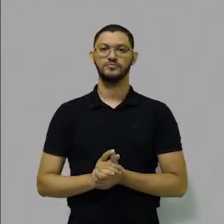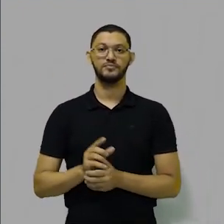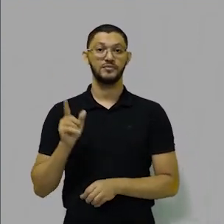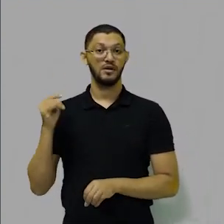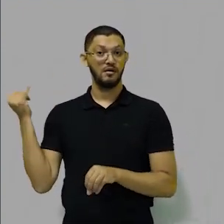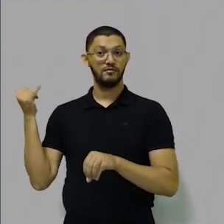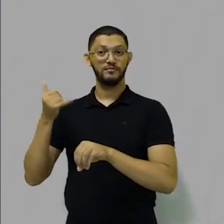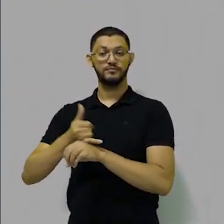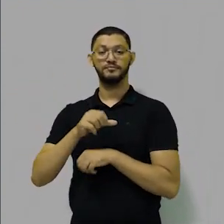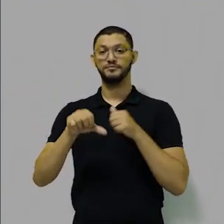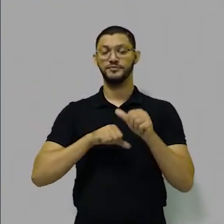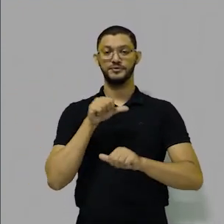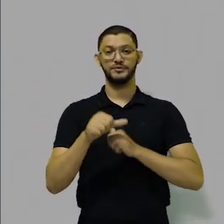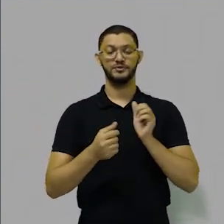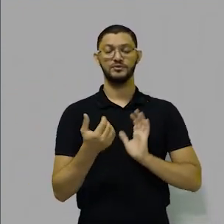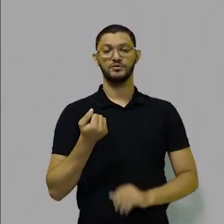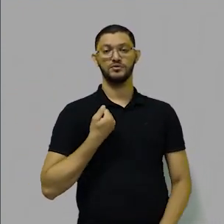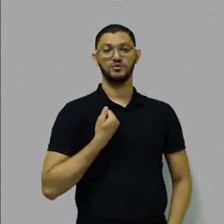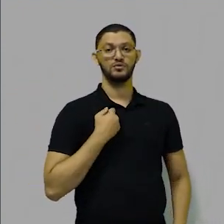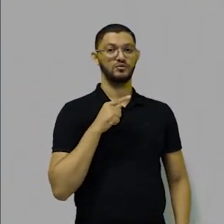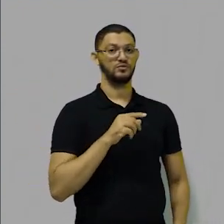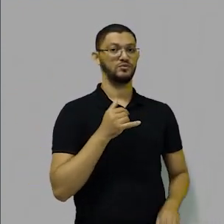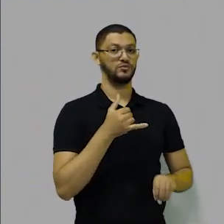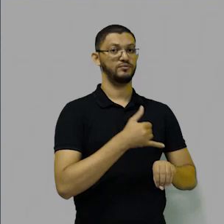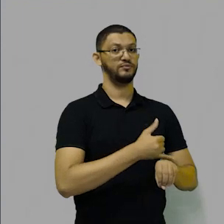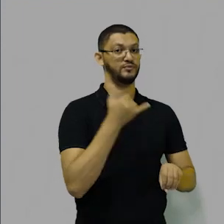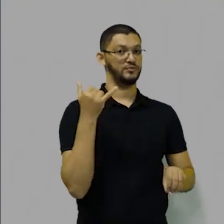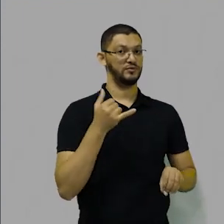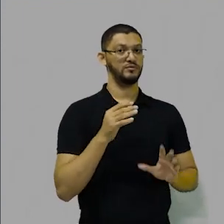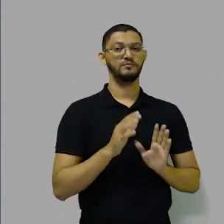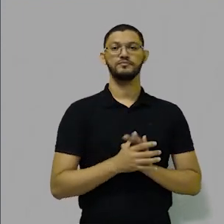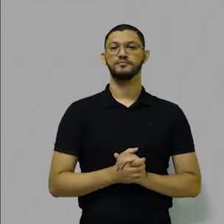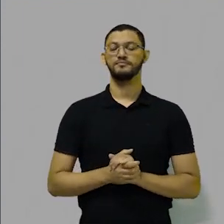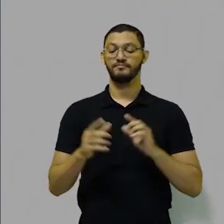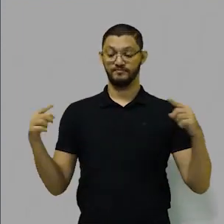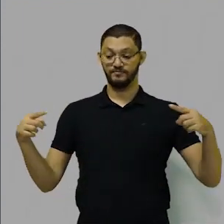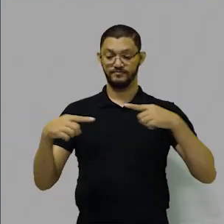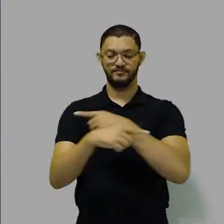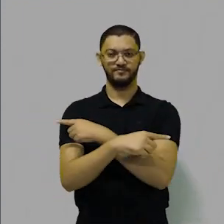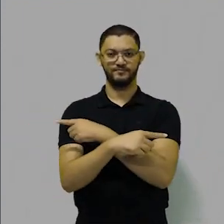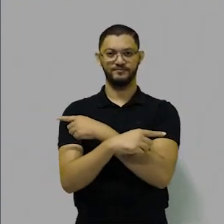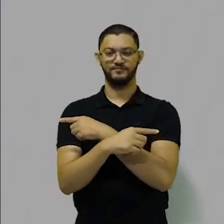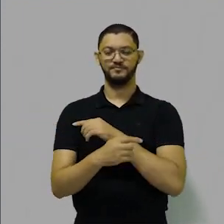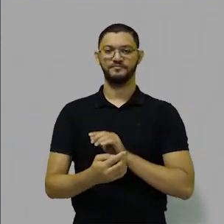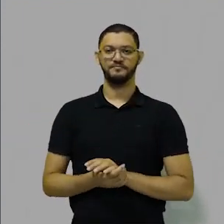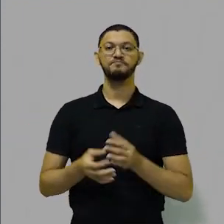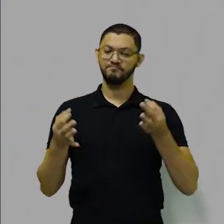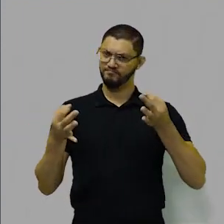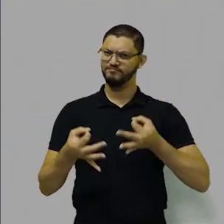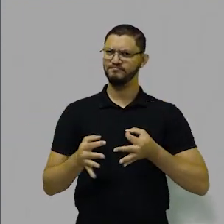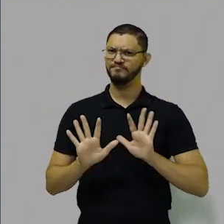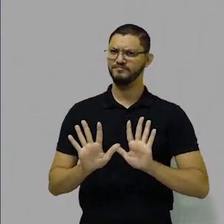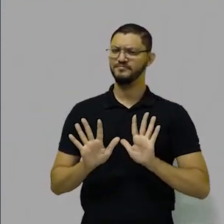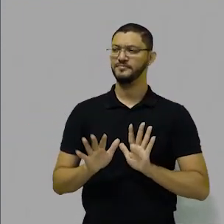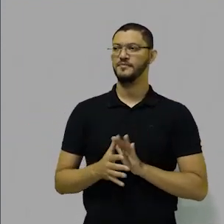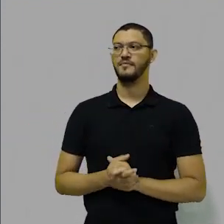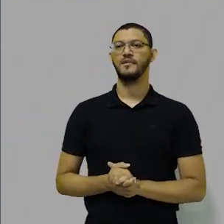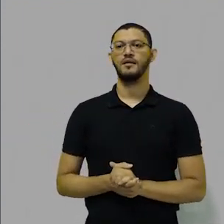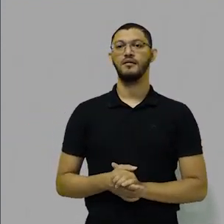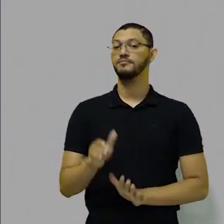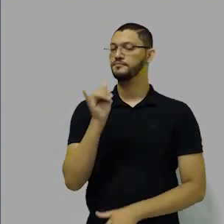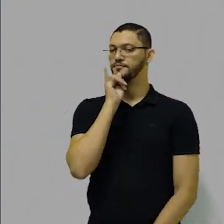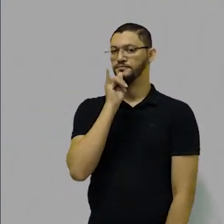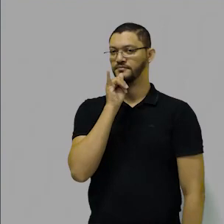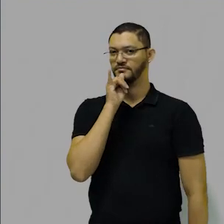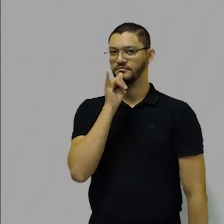ânion torna-se o índice do cátion. Vamos fazer uma inversão, certo? Então, olha só um